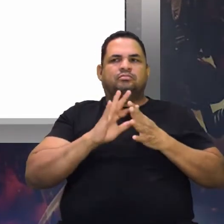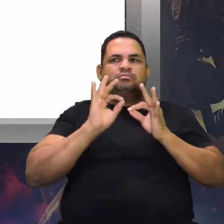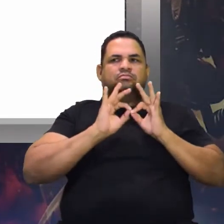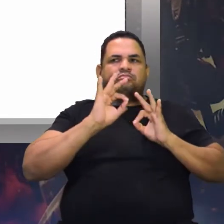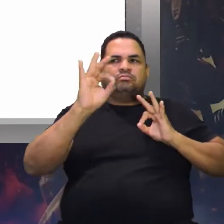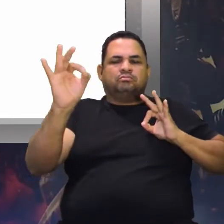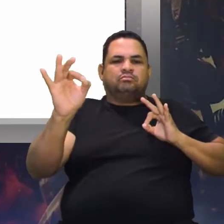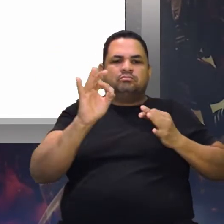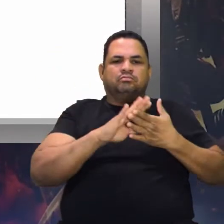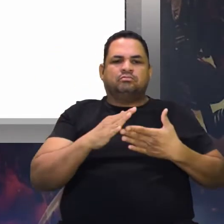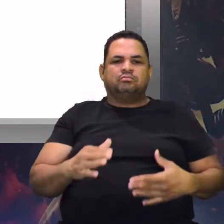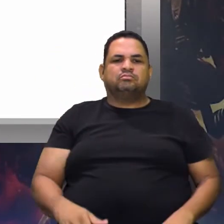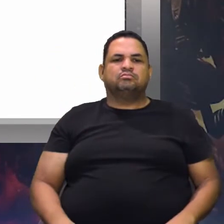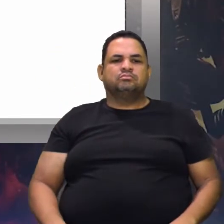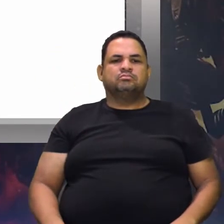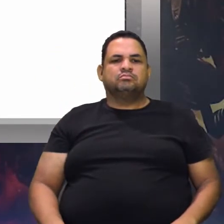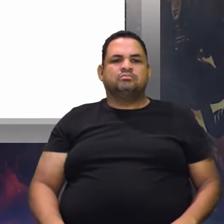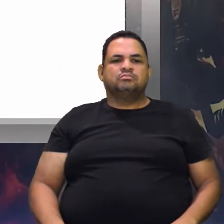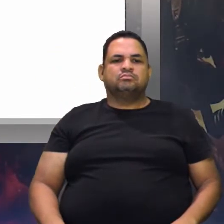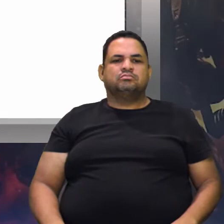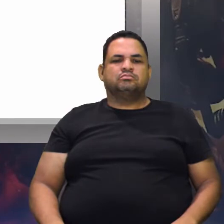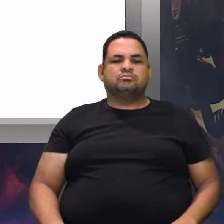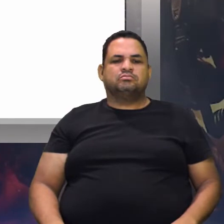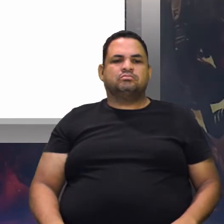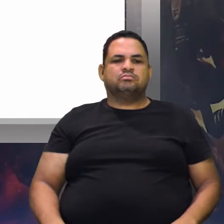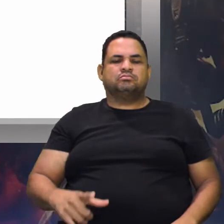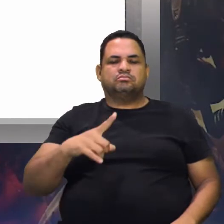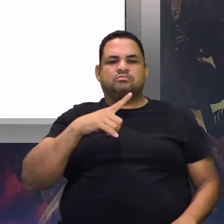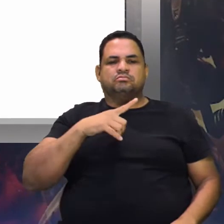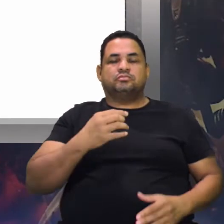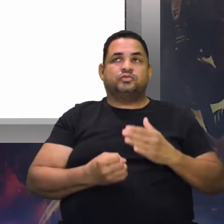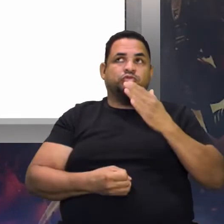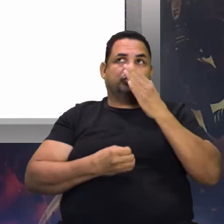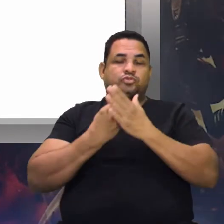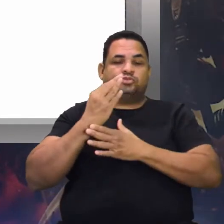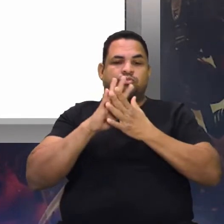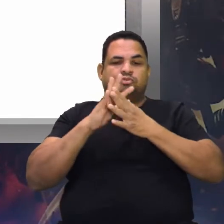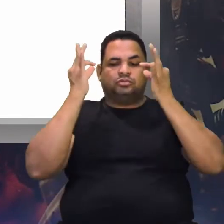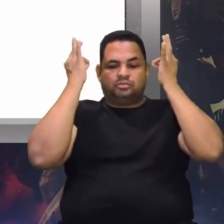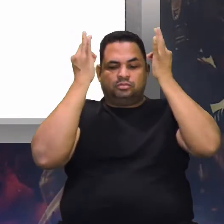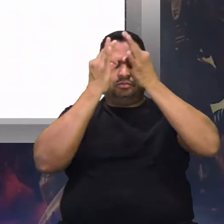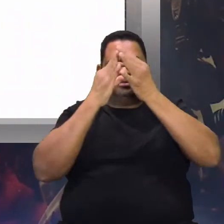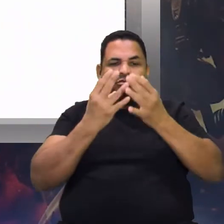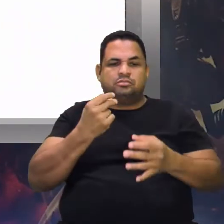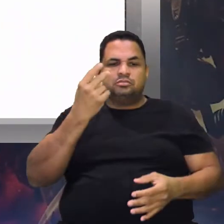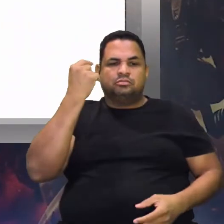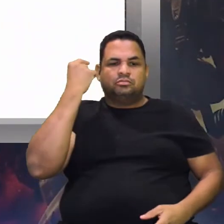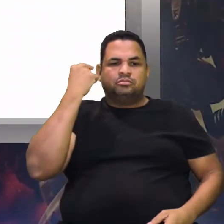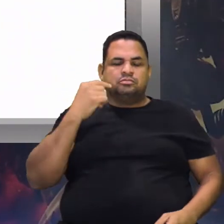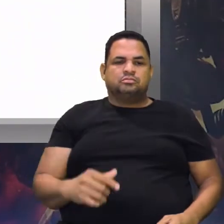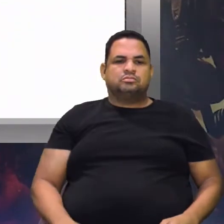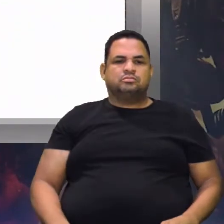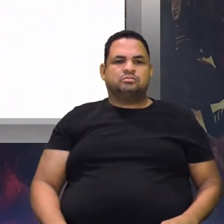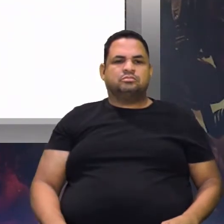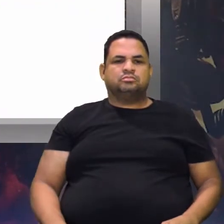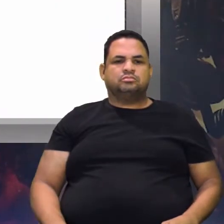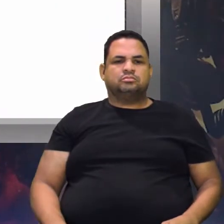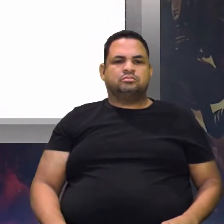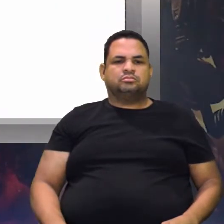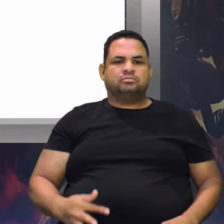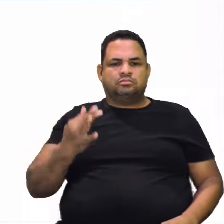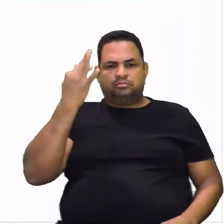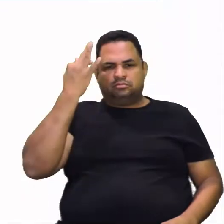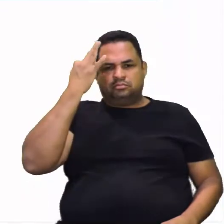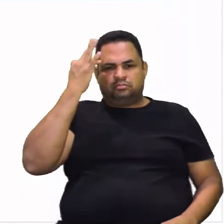maratona? Vem tudo aí da Grécia Antiga. Tudo está relacionado à Grécia Antiga. A filosofia na